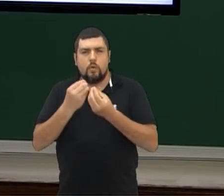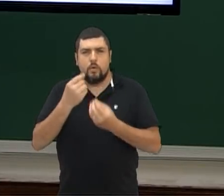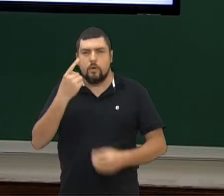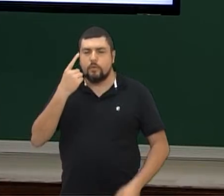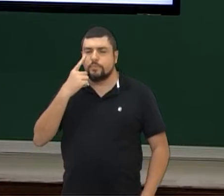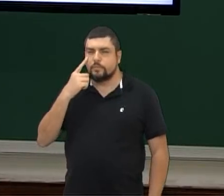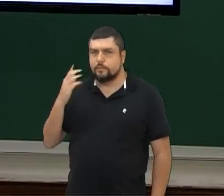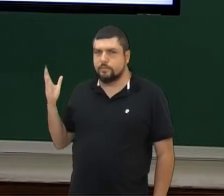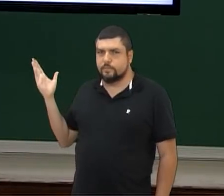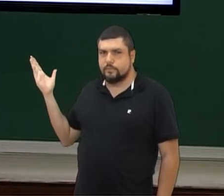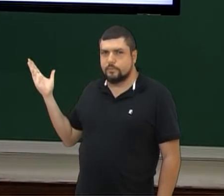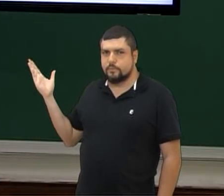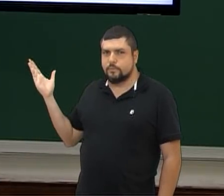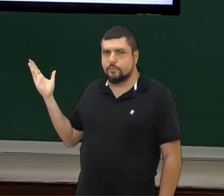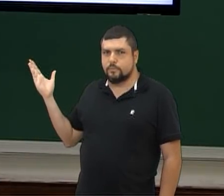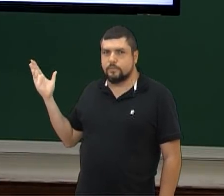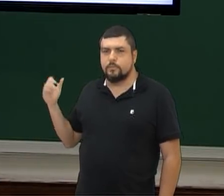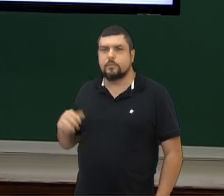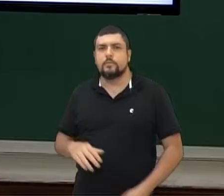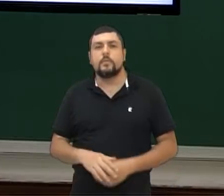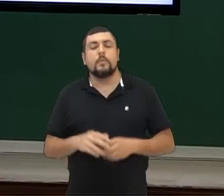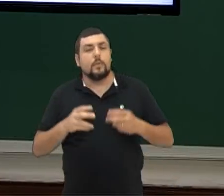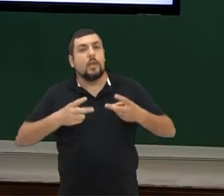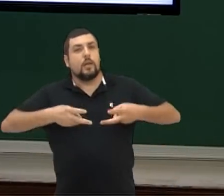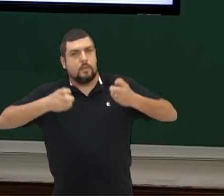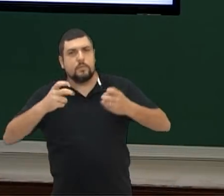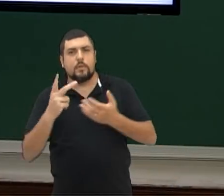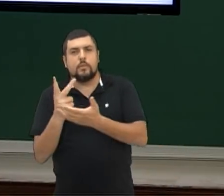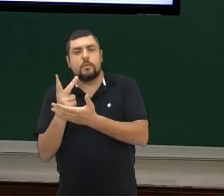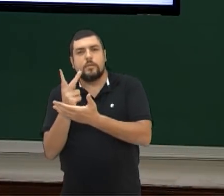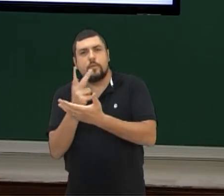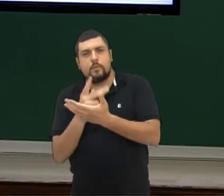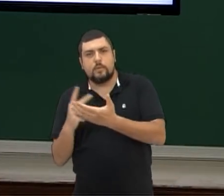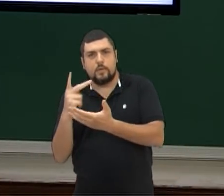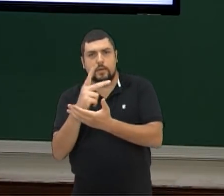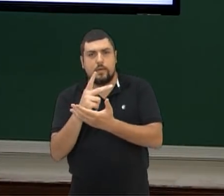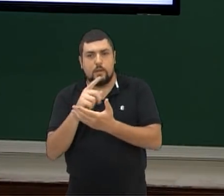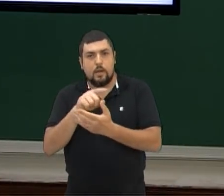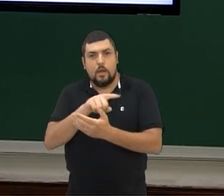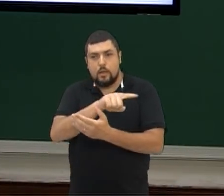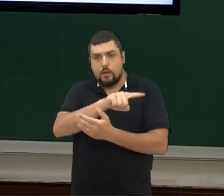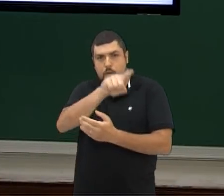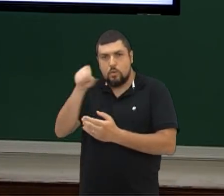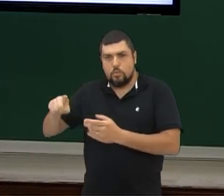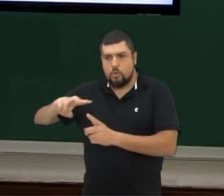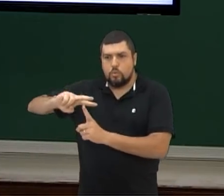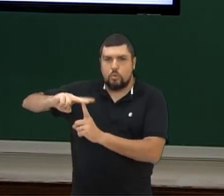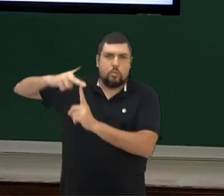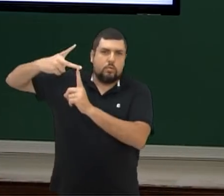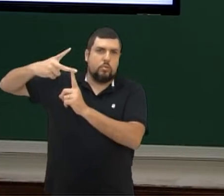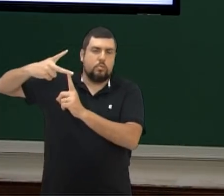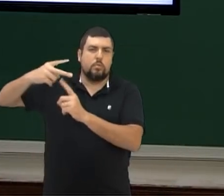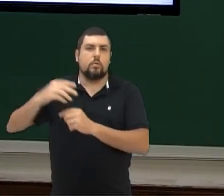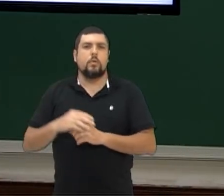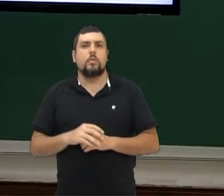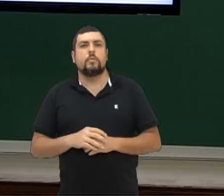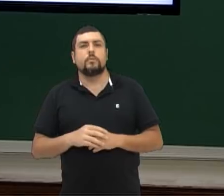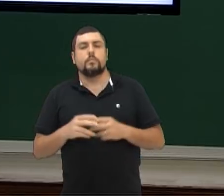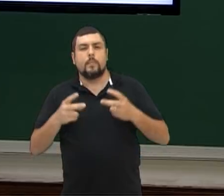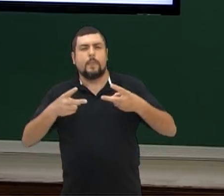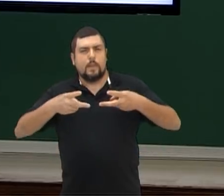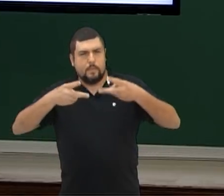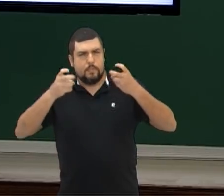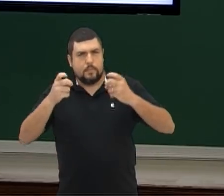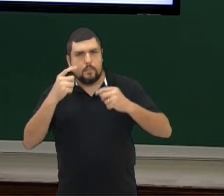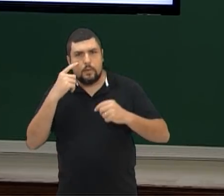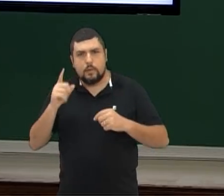o quadrado foi ampliado duas vezes quando dobramos o seu tamanho. Veja que na imagem aqui, apesar dela